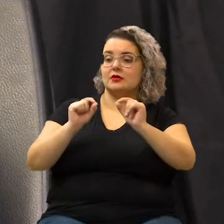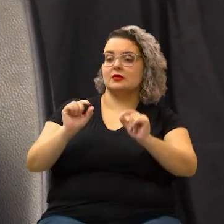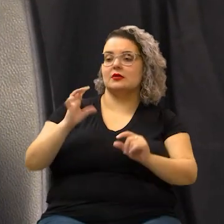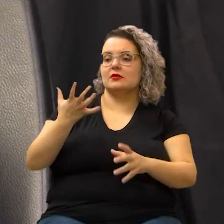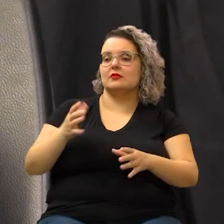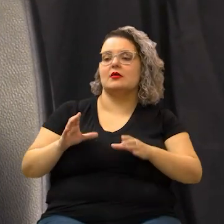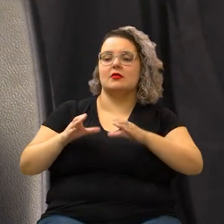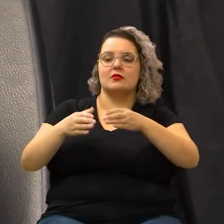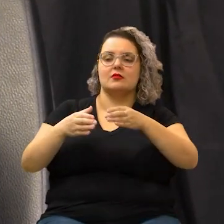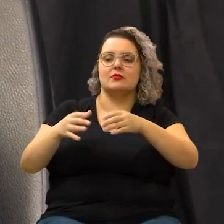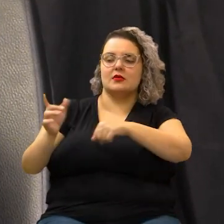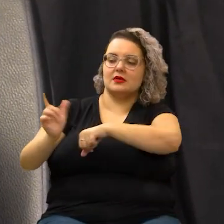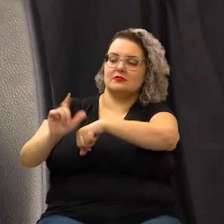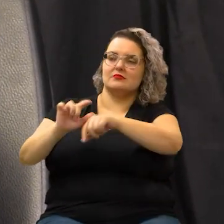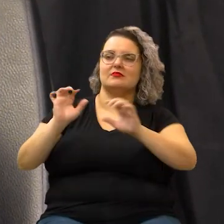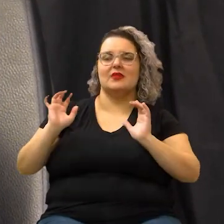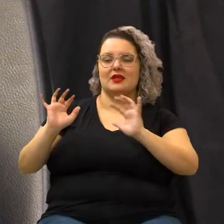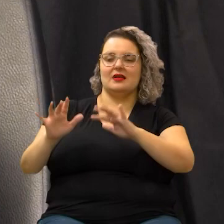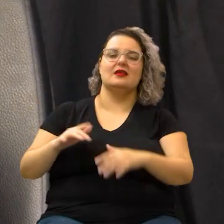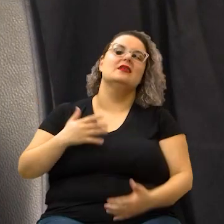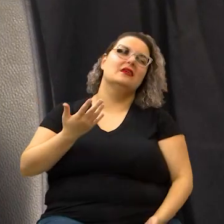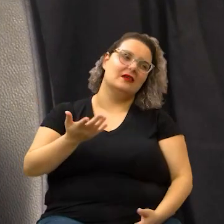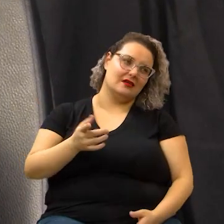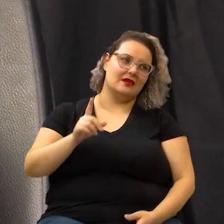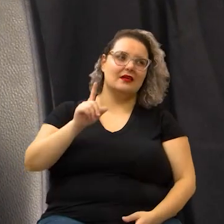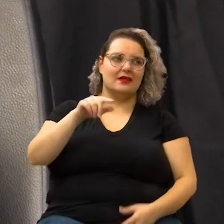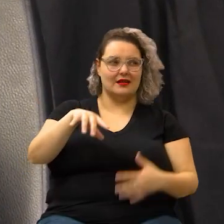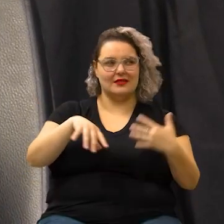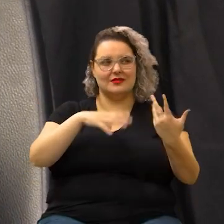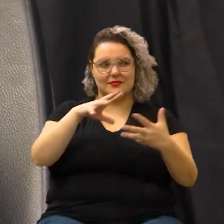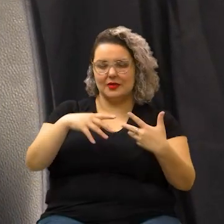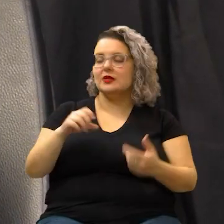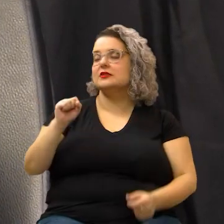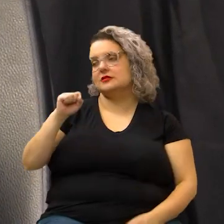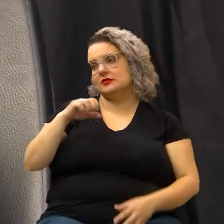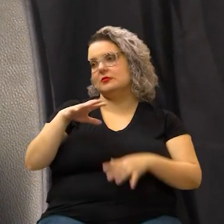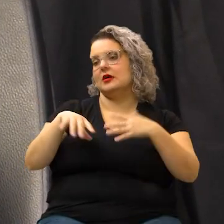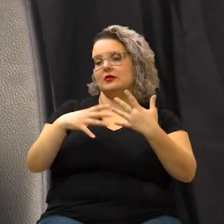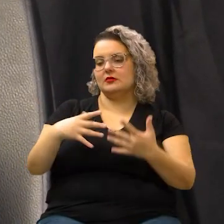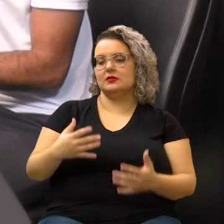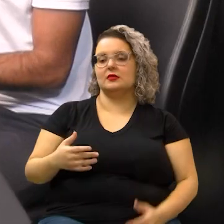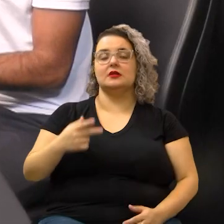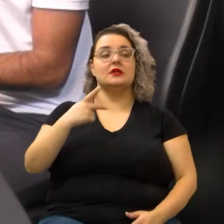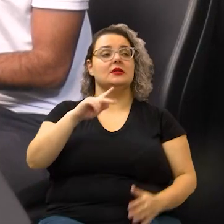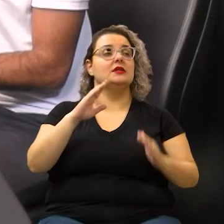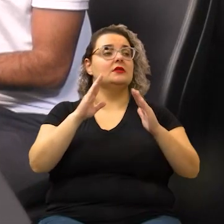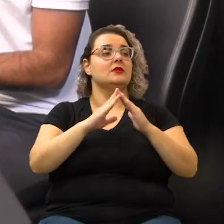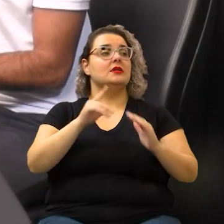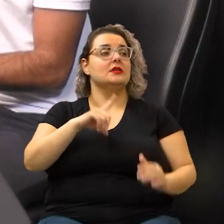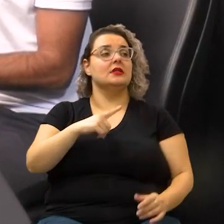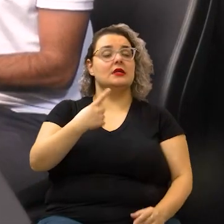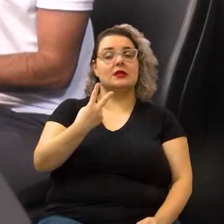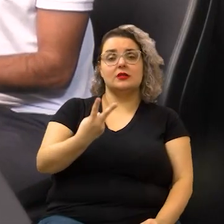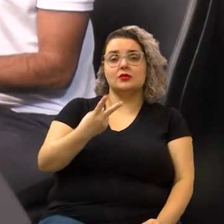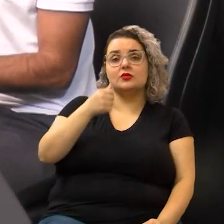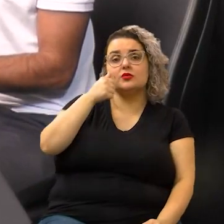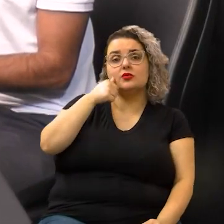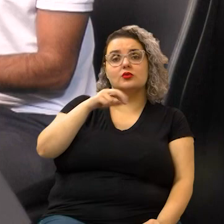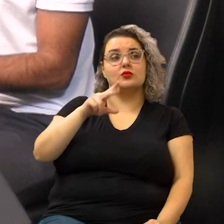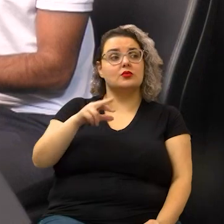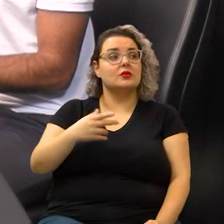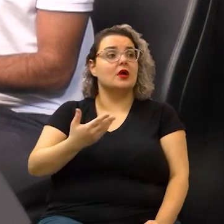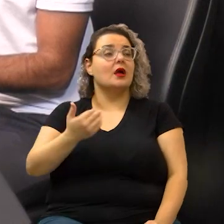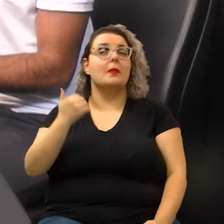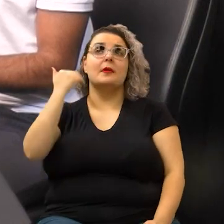grupo invadia lojas de comerciante. Aí já era. Bagunça. E na sua casa, me conta, você disse que tem 2 irmãs, você é irmão